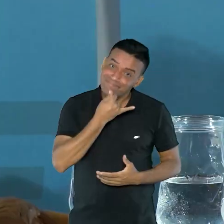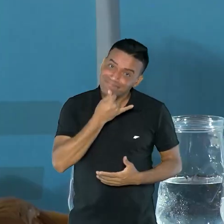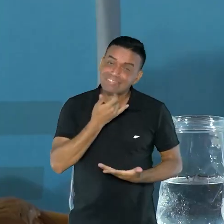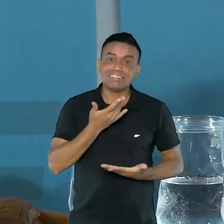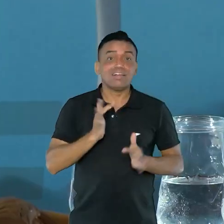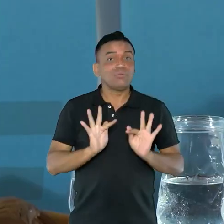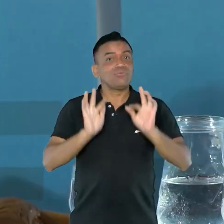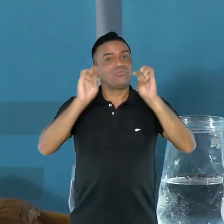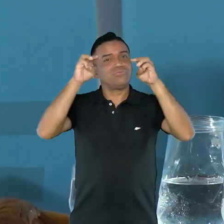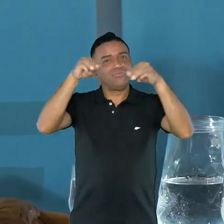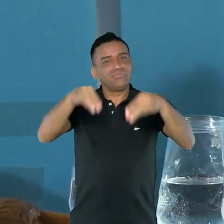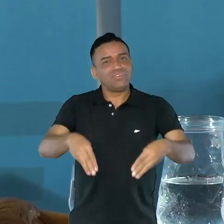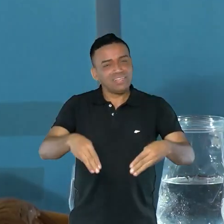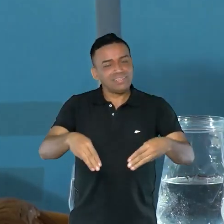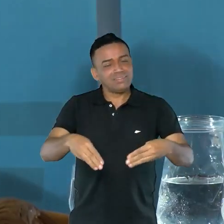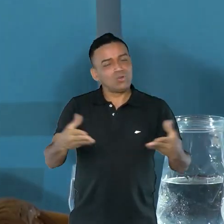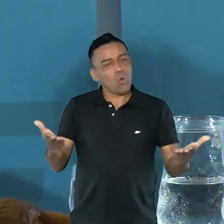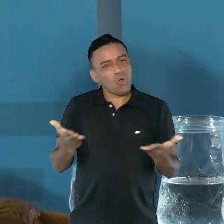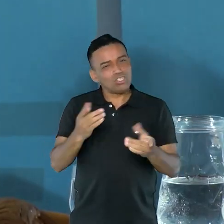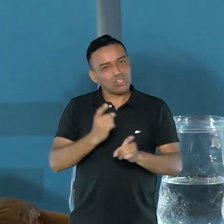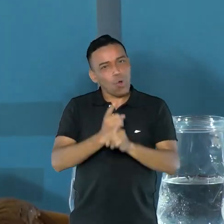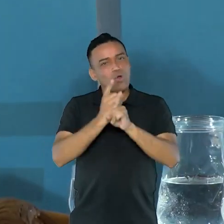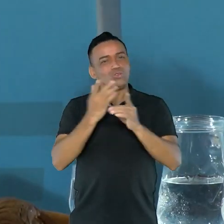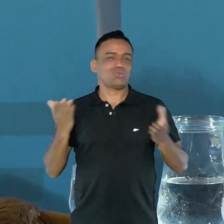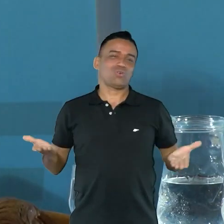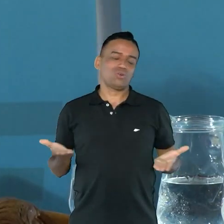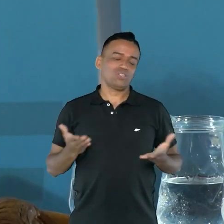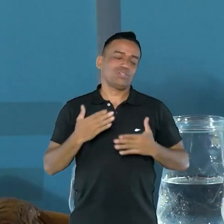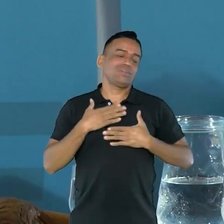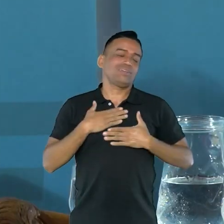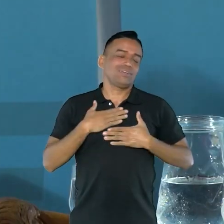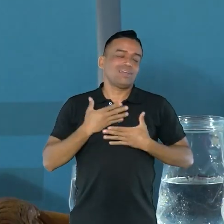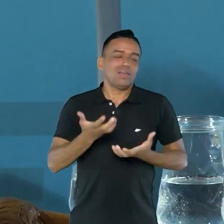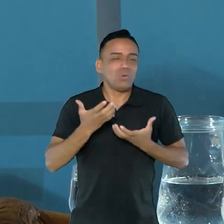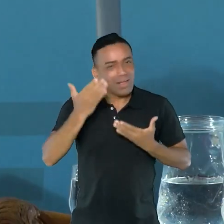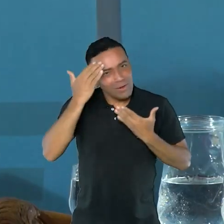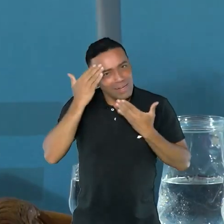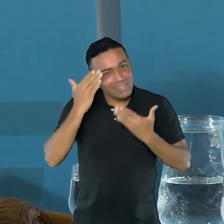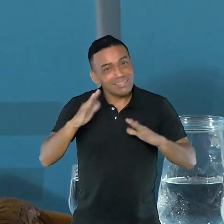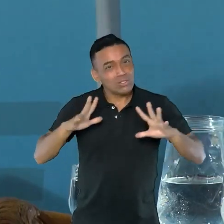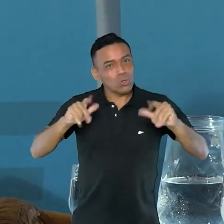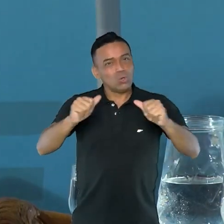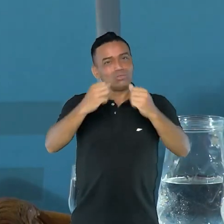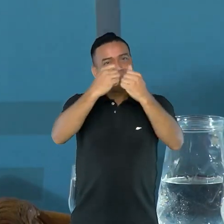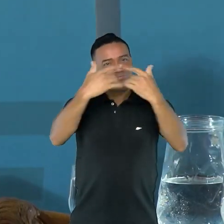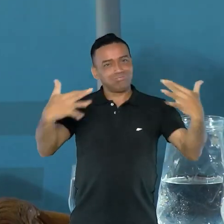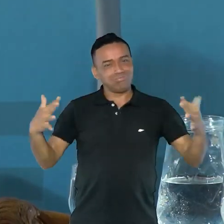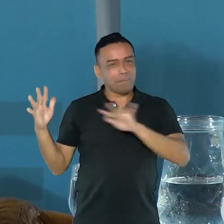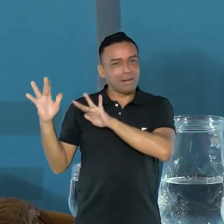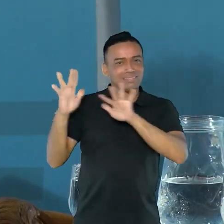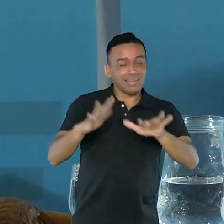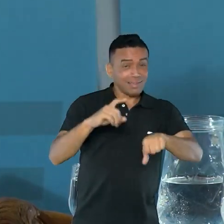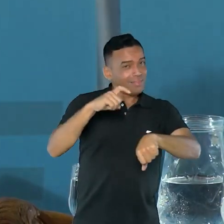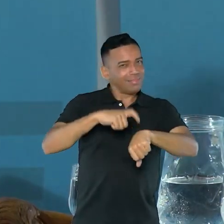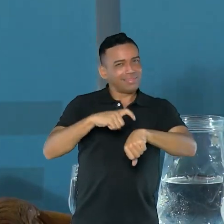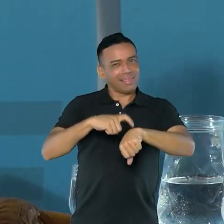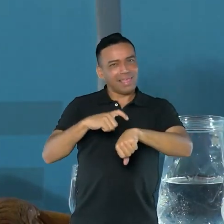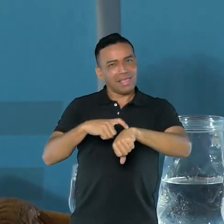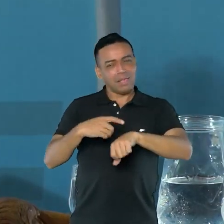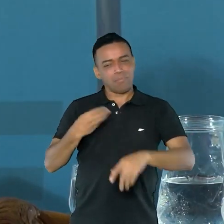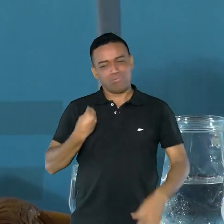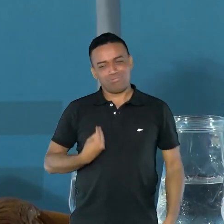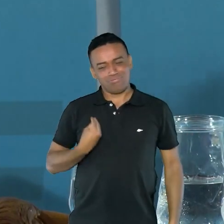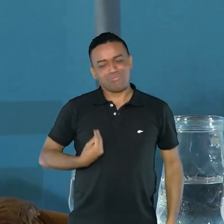infelizmente, chegamos ao final desse encontro. Eu quero imensamente agradecer a presença de todos vocês, o tempo de vocês